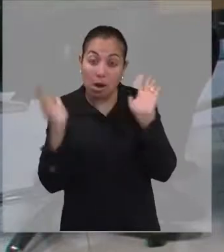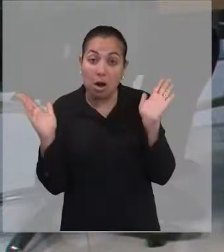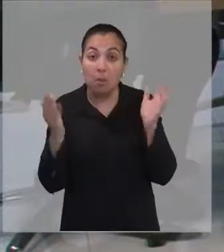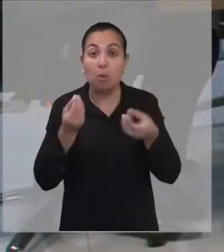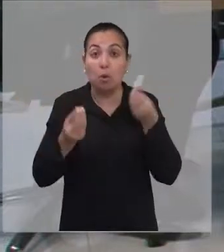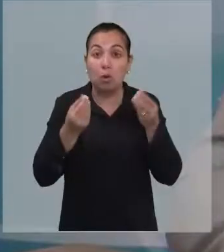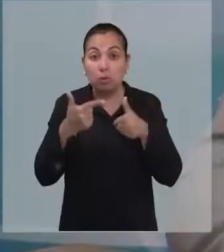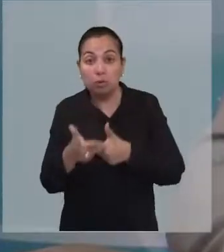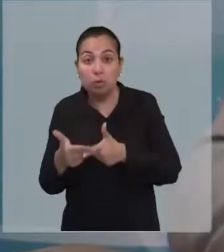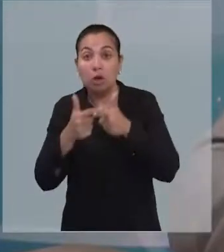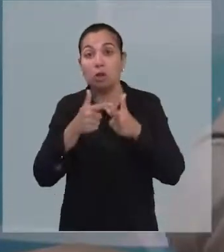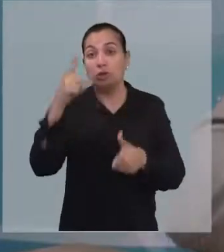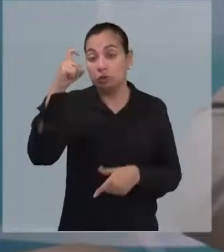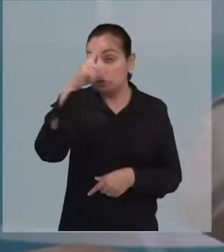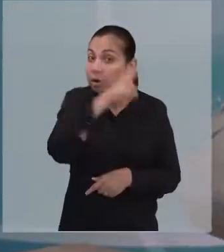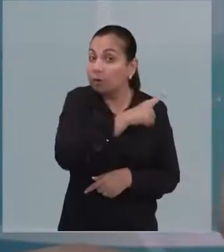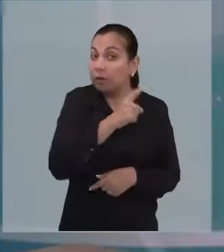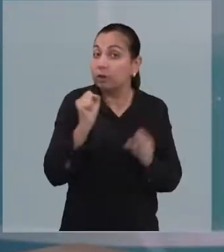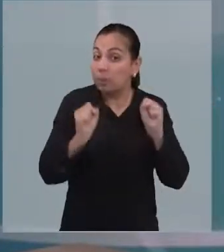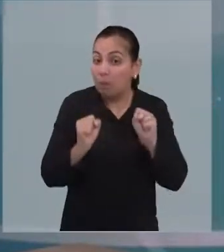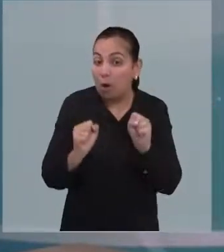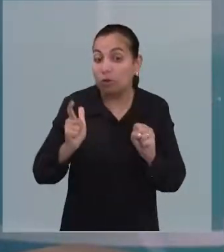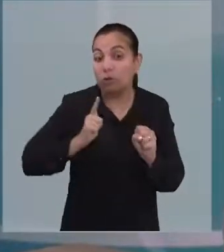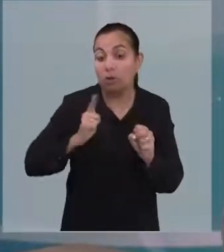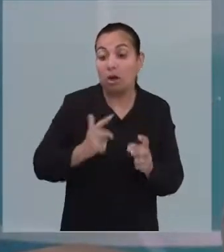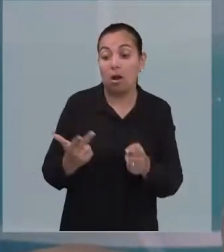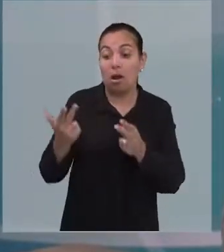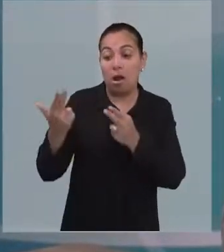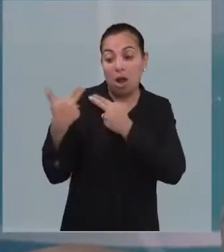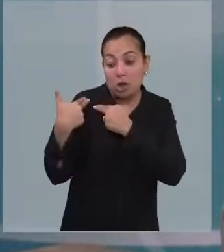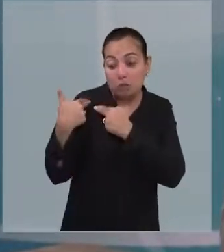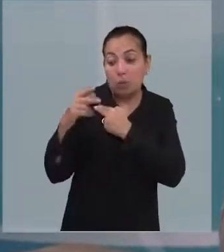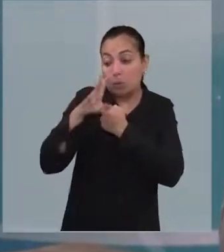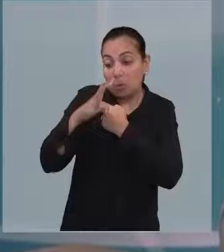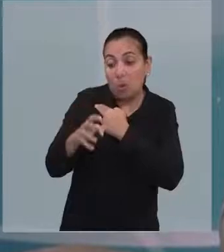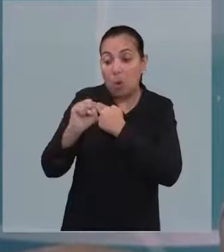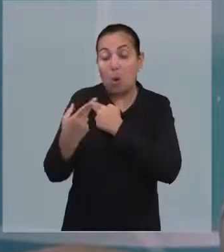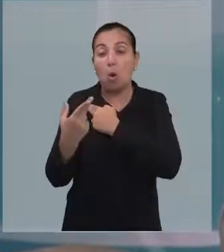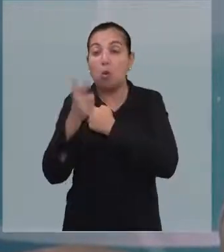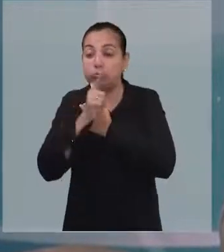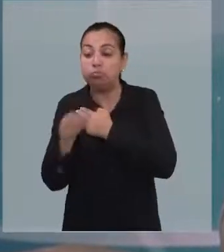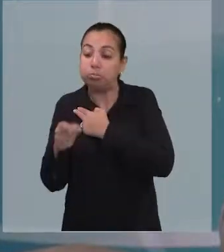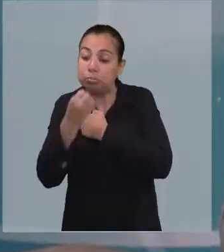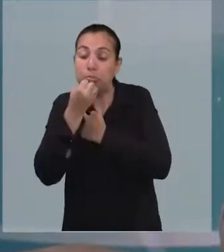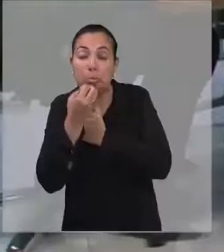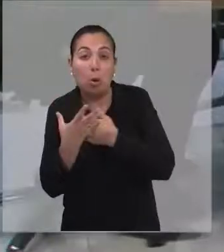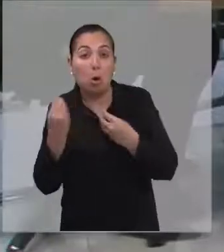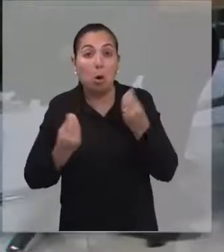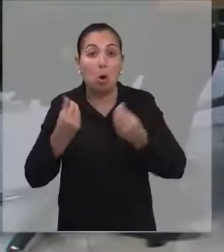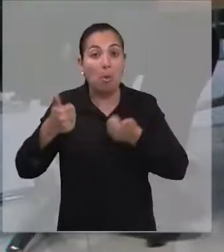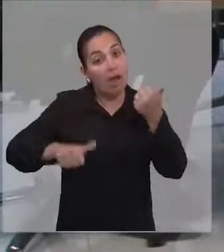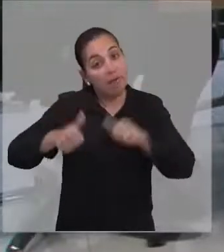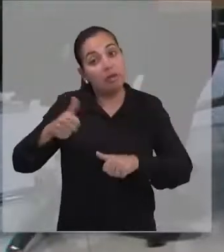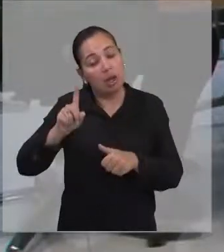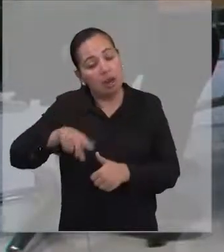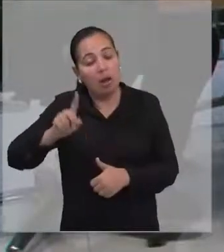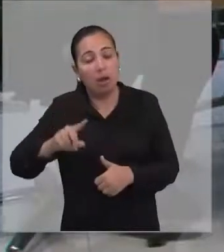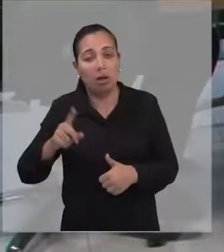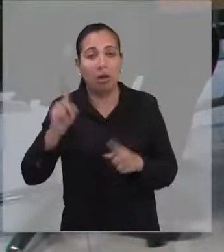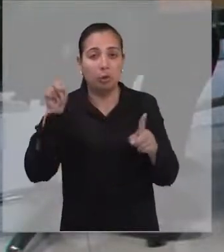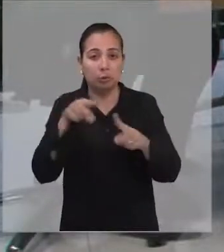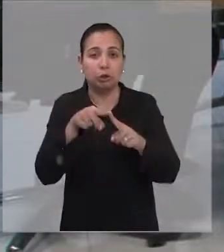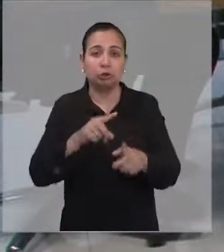e, portanto, complexos até de se atribuir responsabilidade ou mérito onde houver. Professor Rui Martinho.